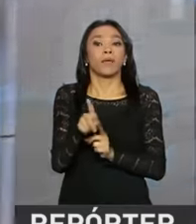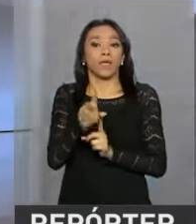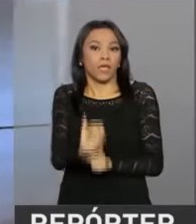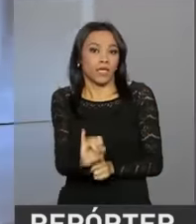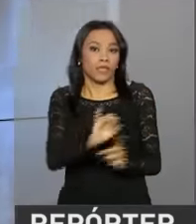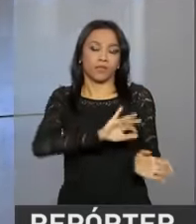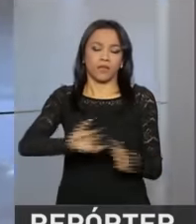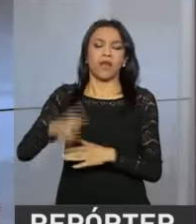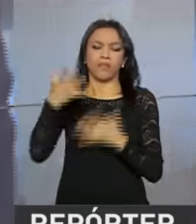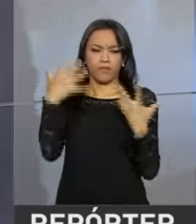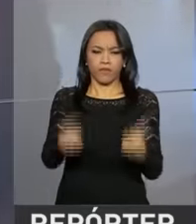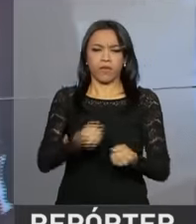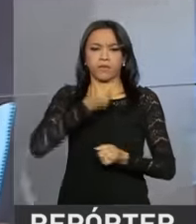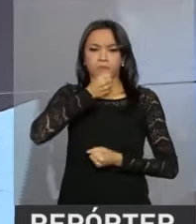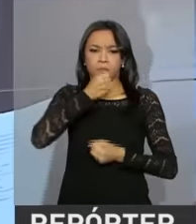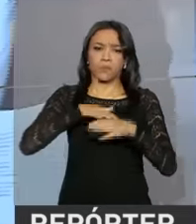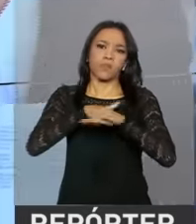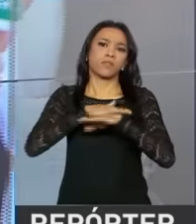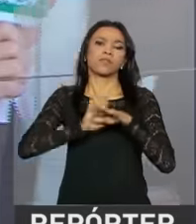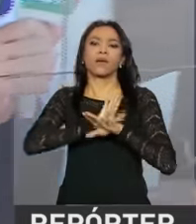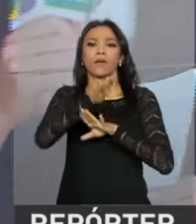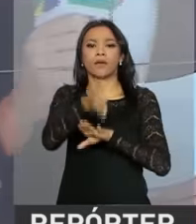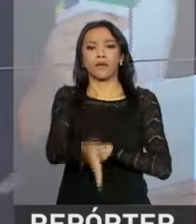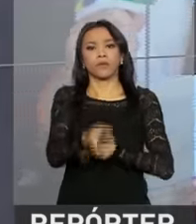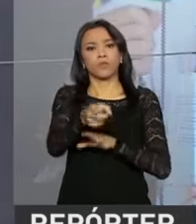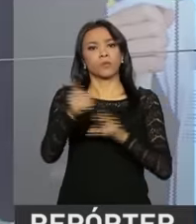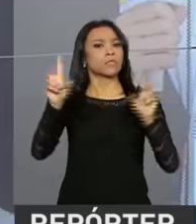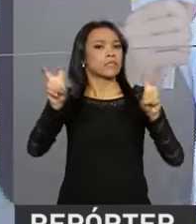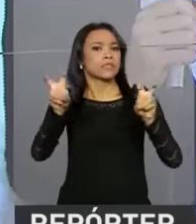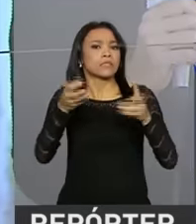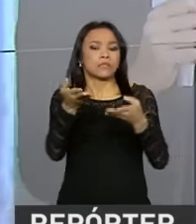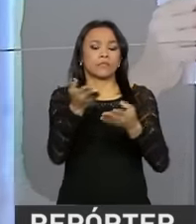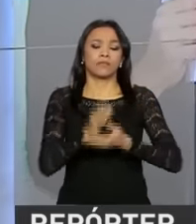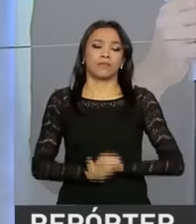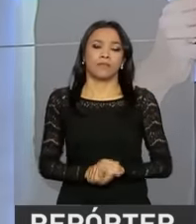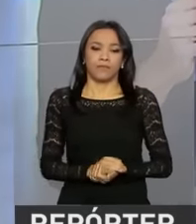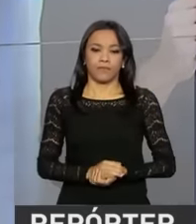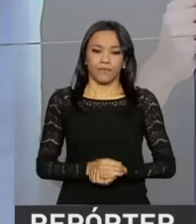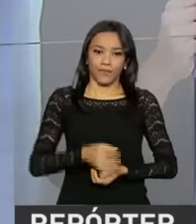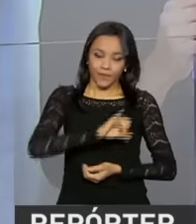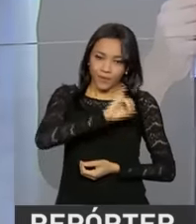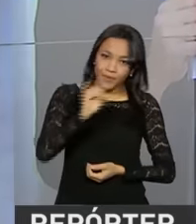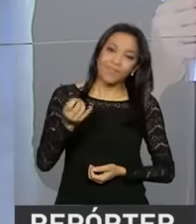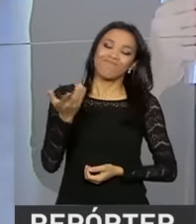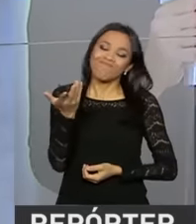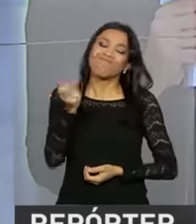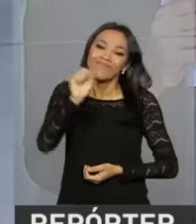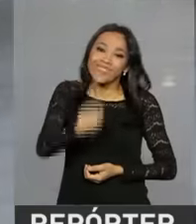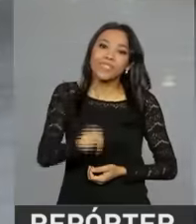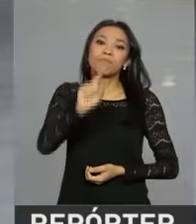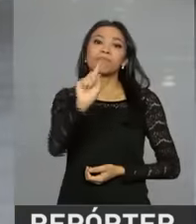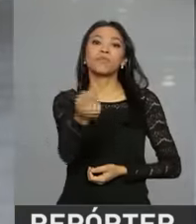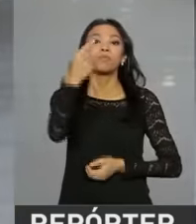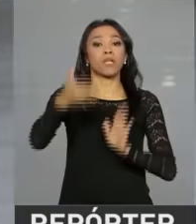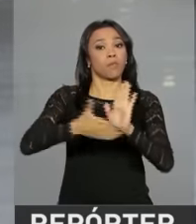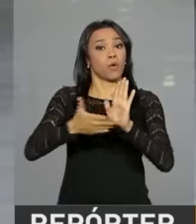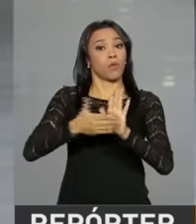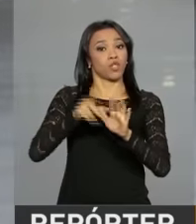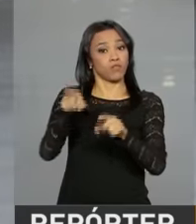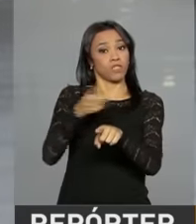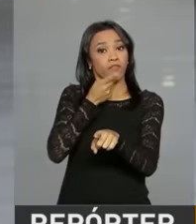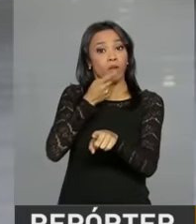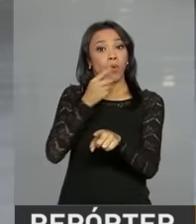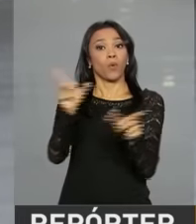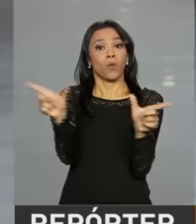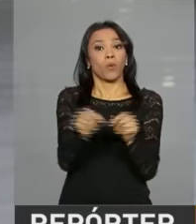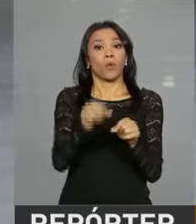com a repórter Paola de hoje, que tem mais informações para a gente sobre esse assunto. Oi, Paola. Oi, Leandro. Pois é, a primeira proposta que você mencionou, a